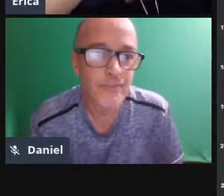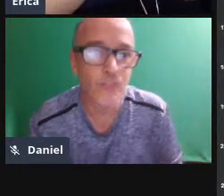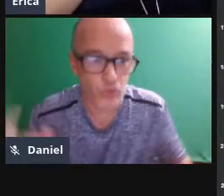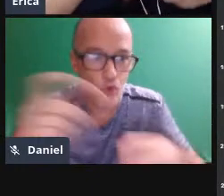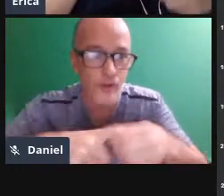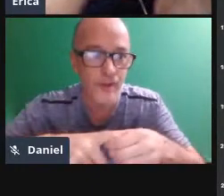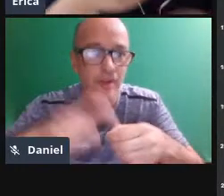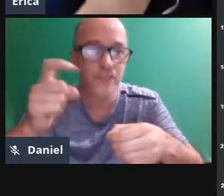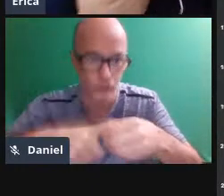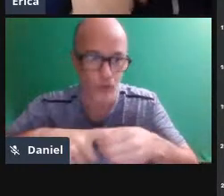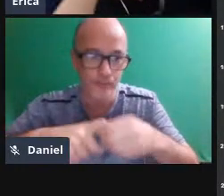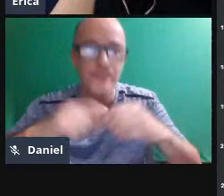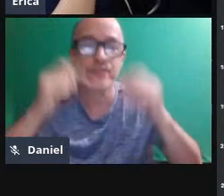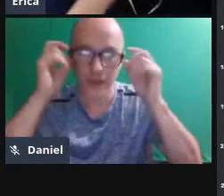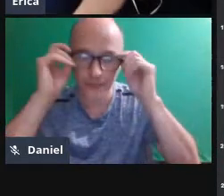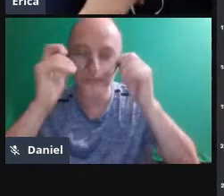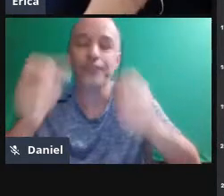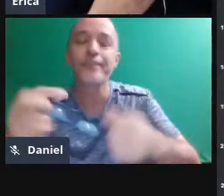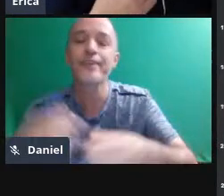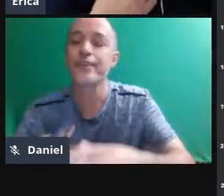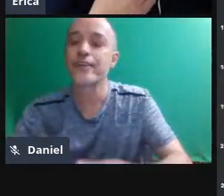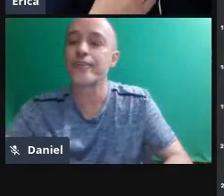Voltou. Voltou. Voltou.